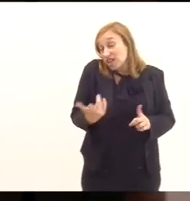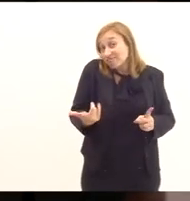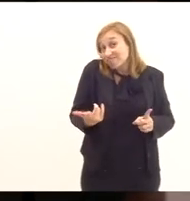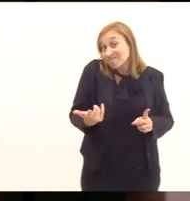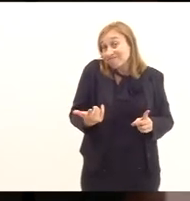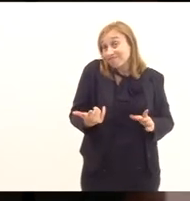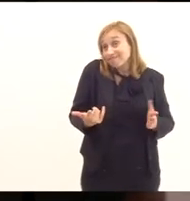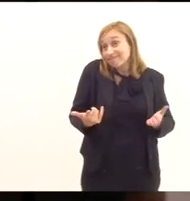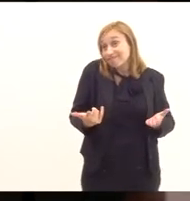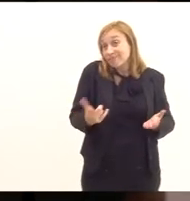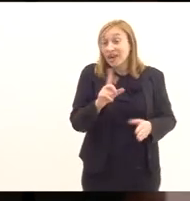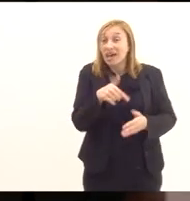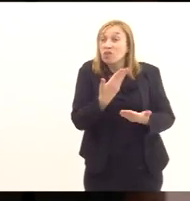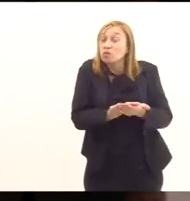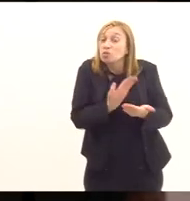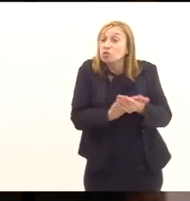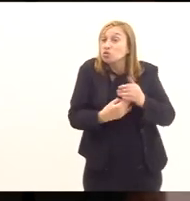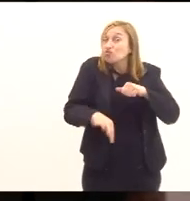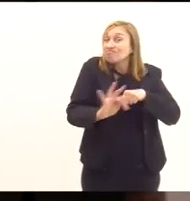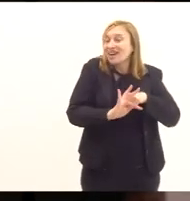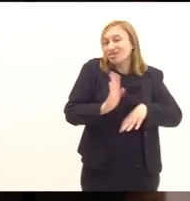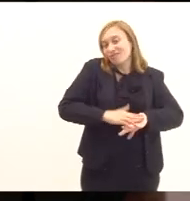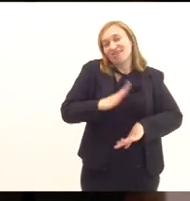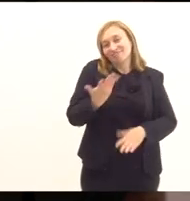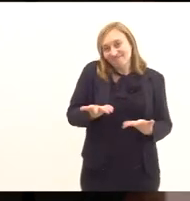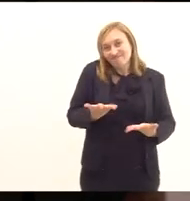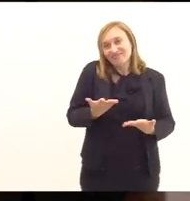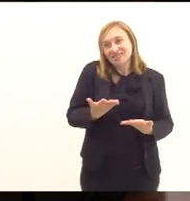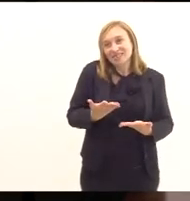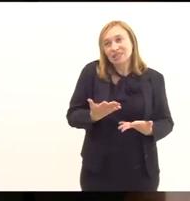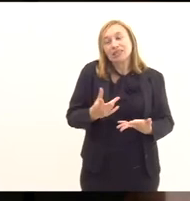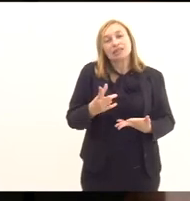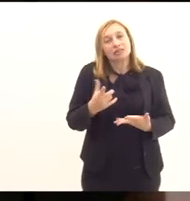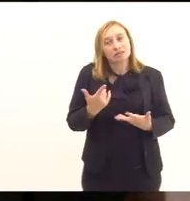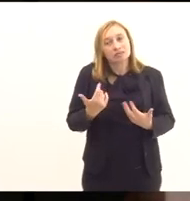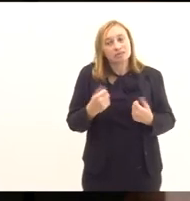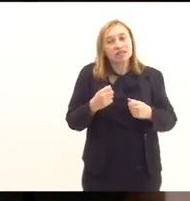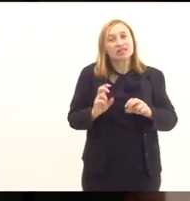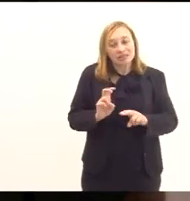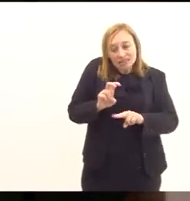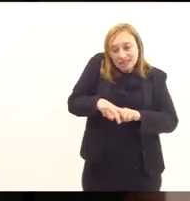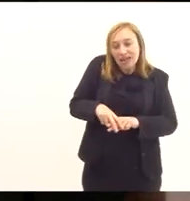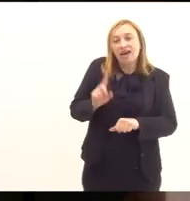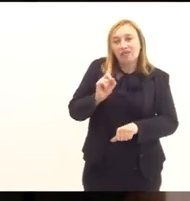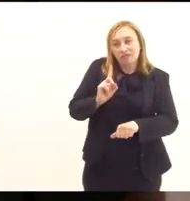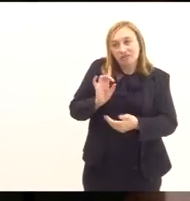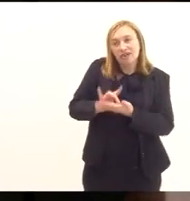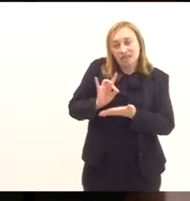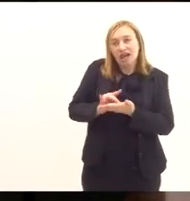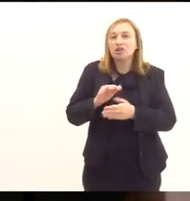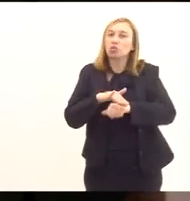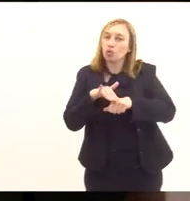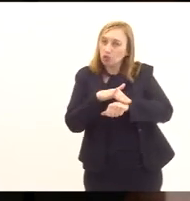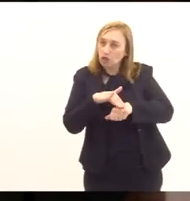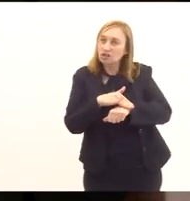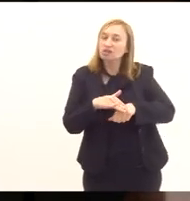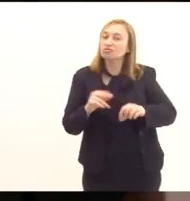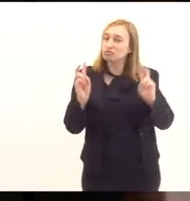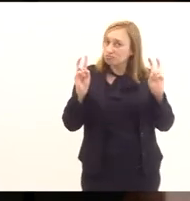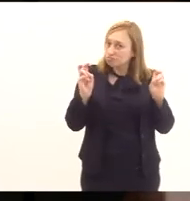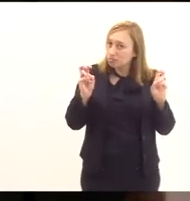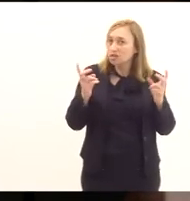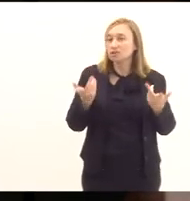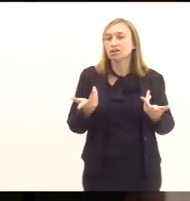é um estudo mais técnico né E nós temos que sentar realmente conversarmos sobre